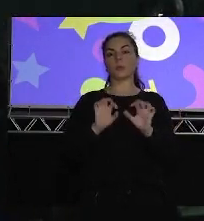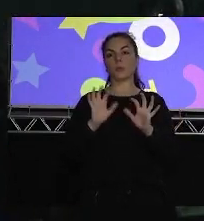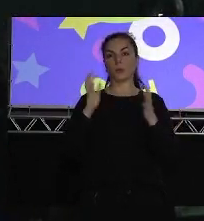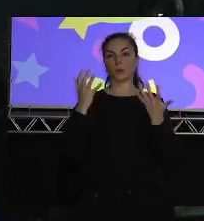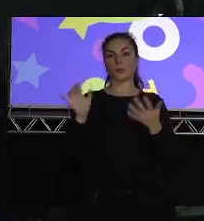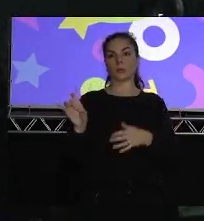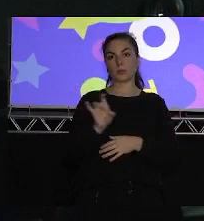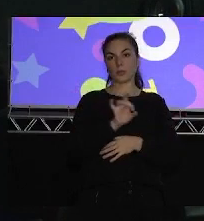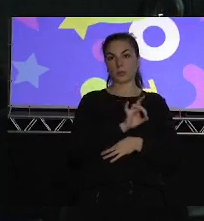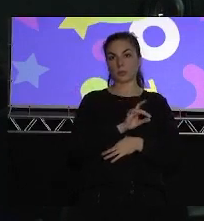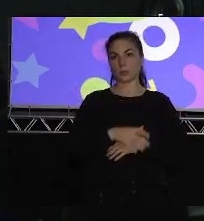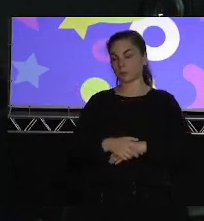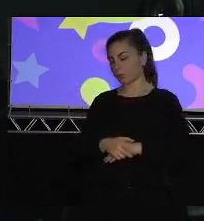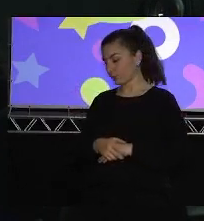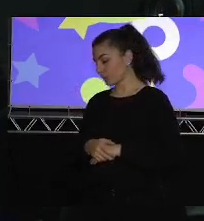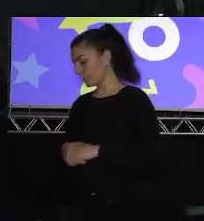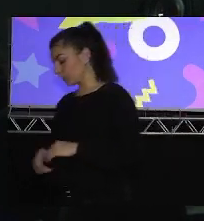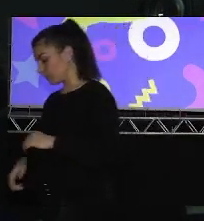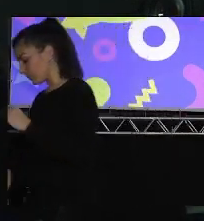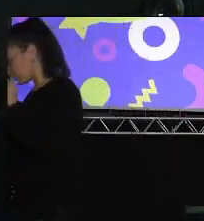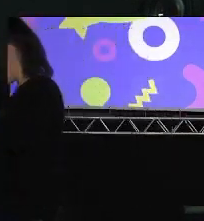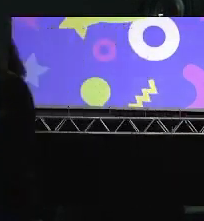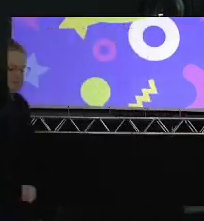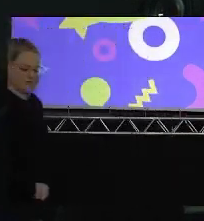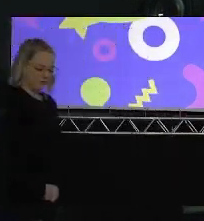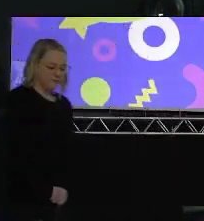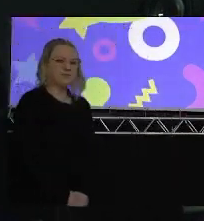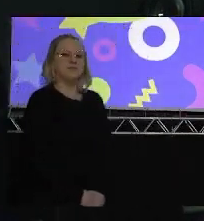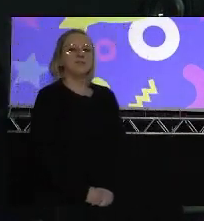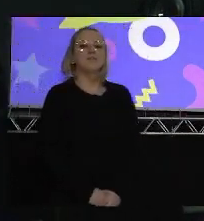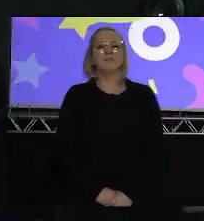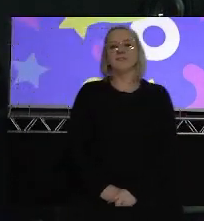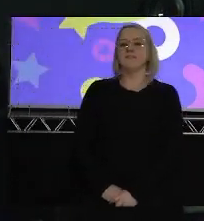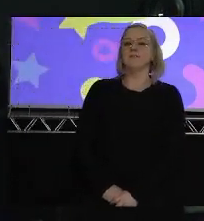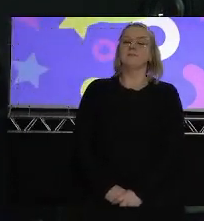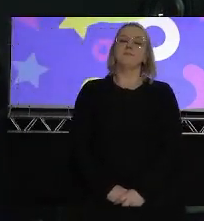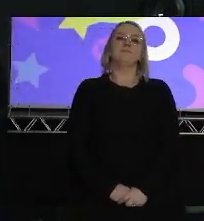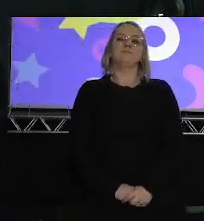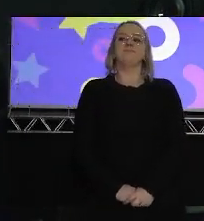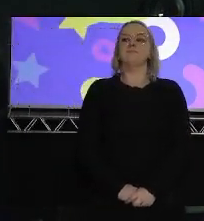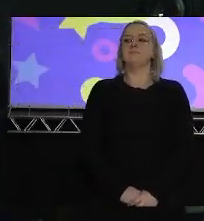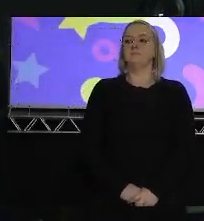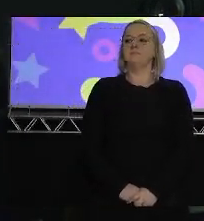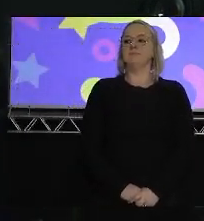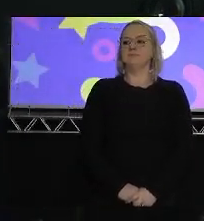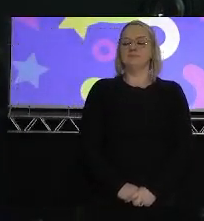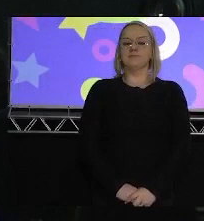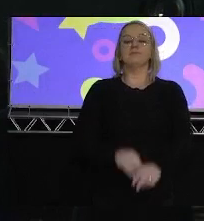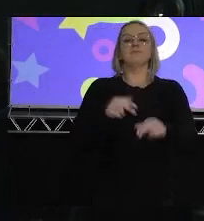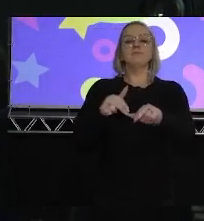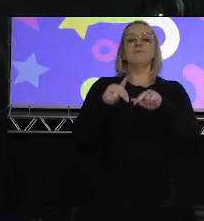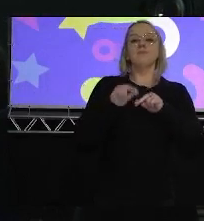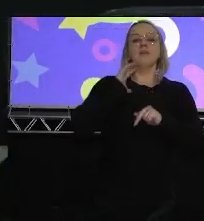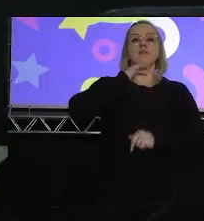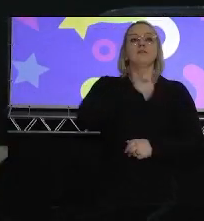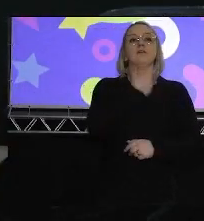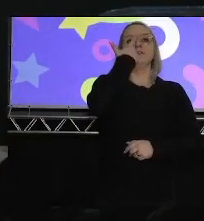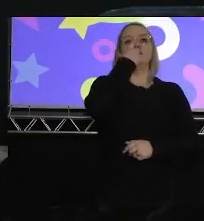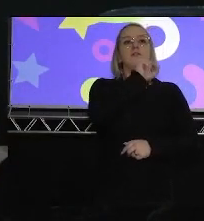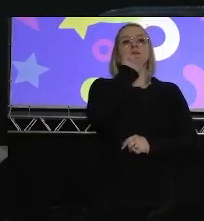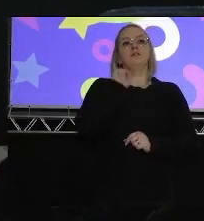cada uma dessas etapas de acordo com a realidade de cada value stream. E, com isso, a gente dá a condição